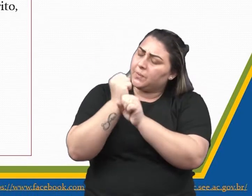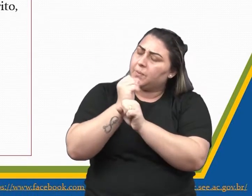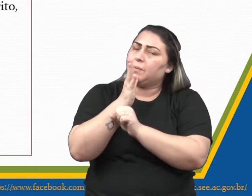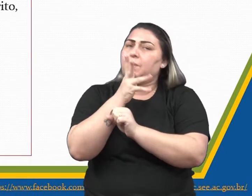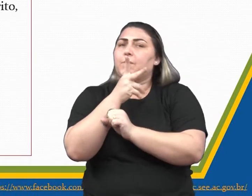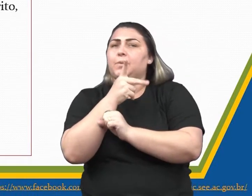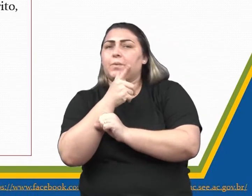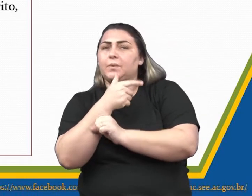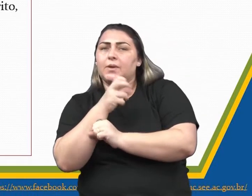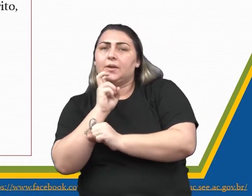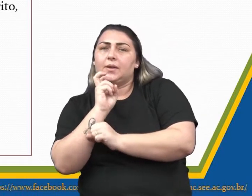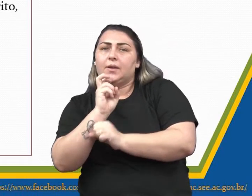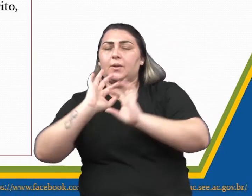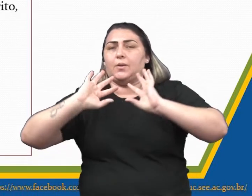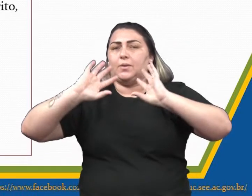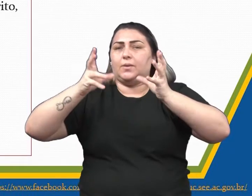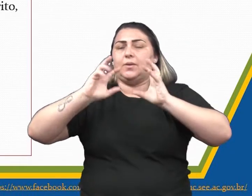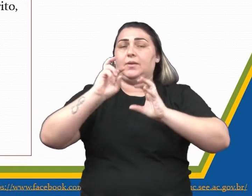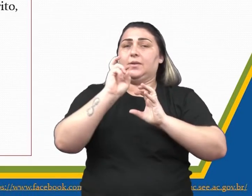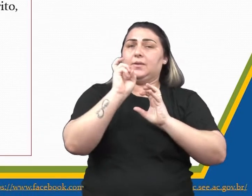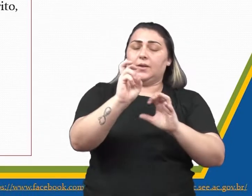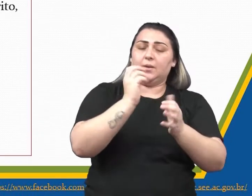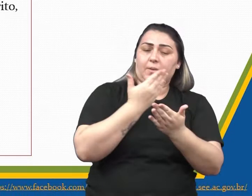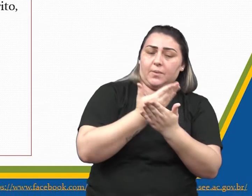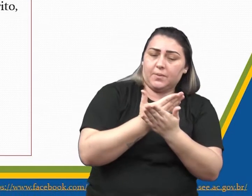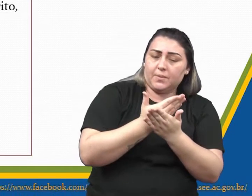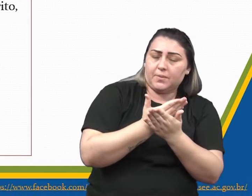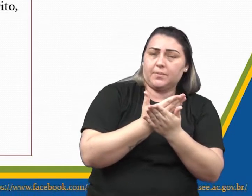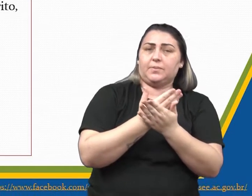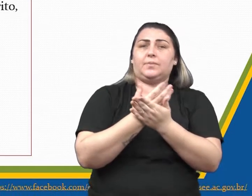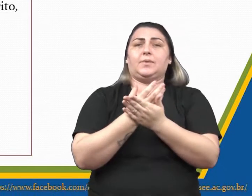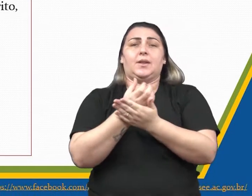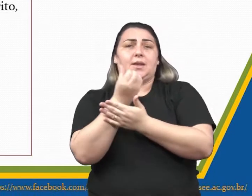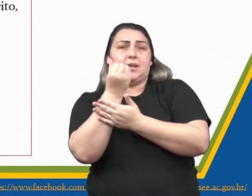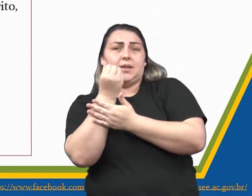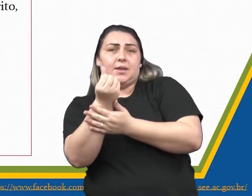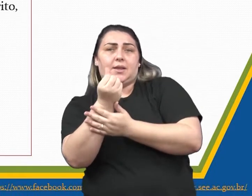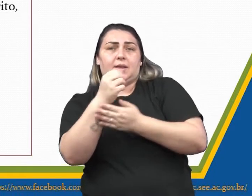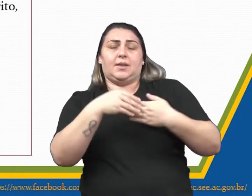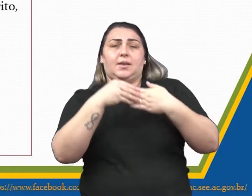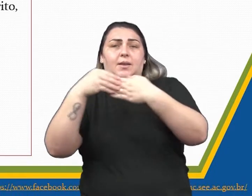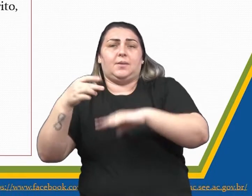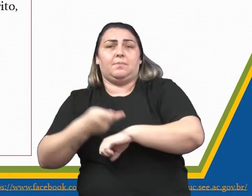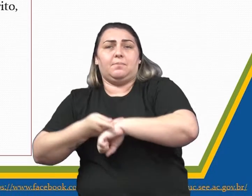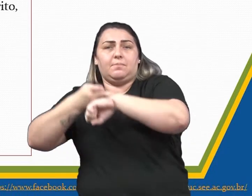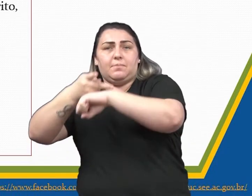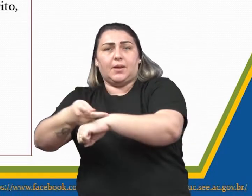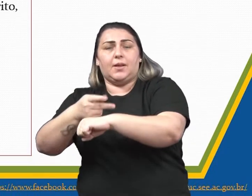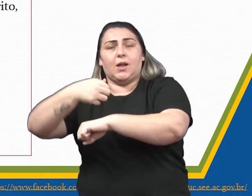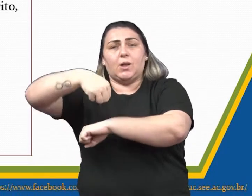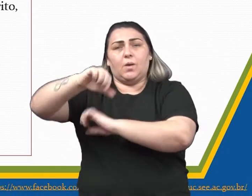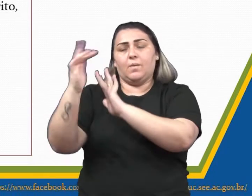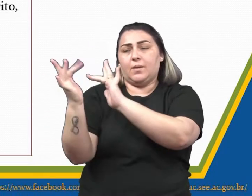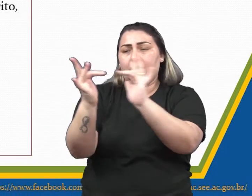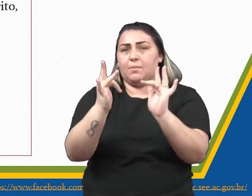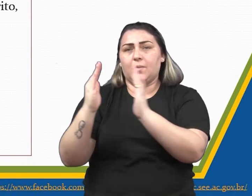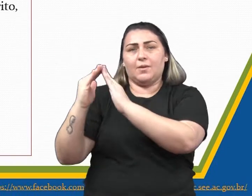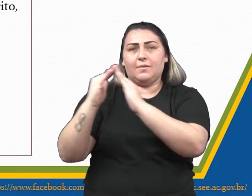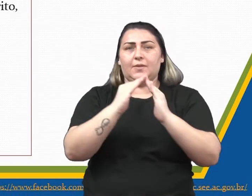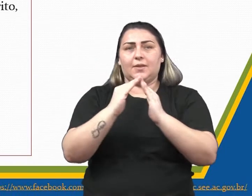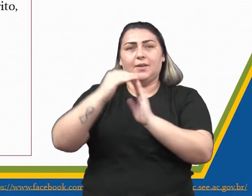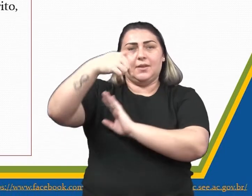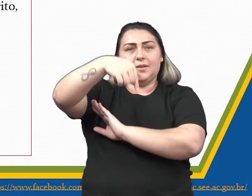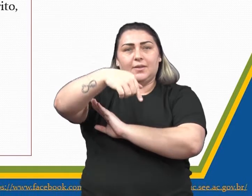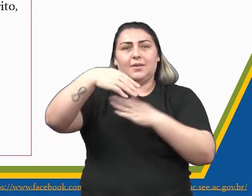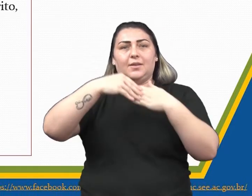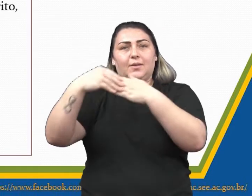5 jogando bola, mais 5 estudando sânscrito, 6 carregando pedra, 9 namorando a vizinha, 7